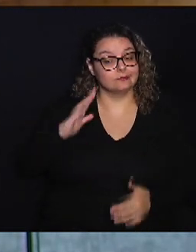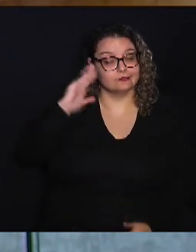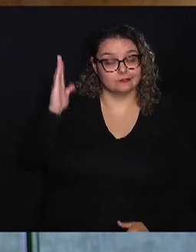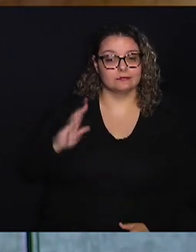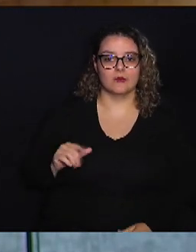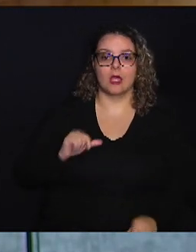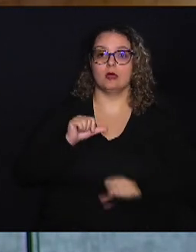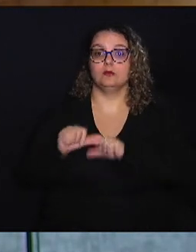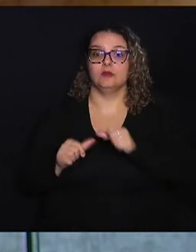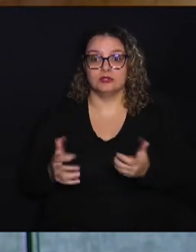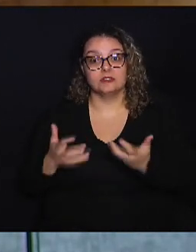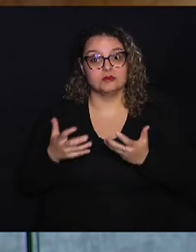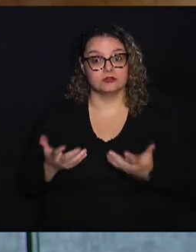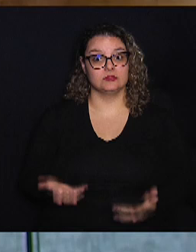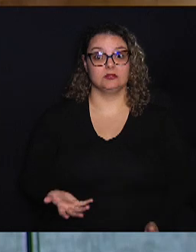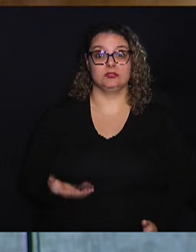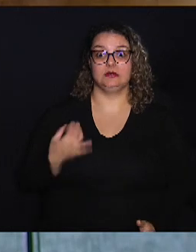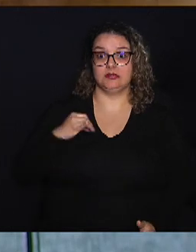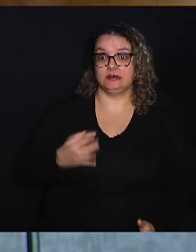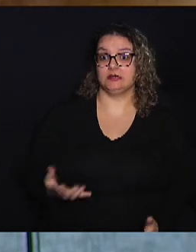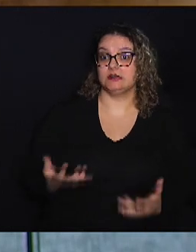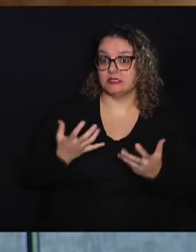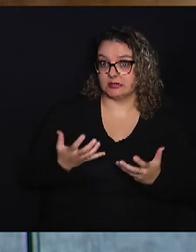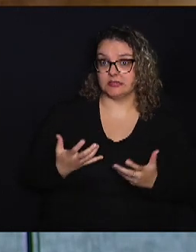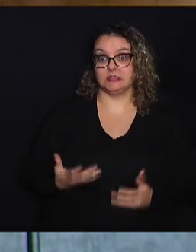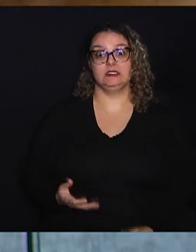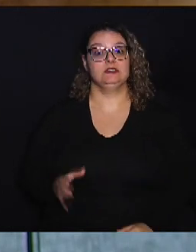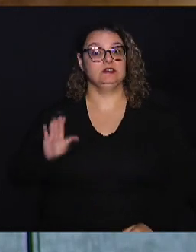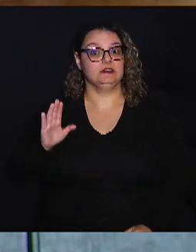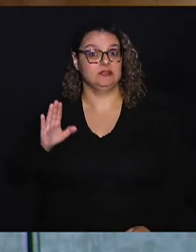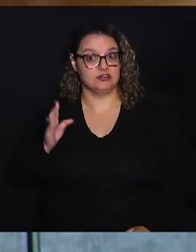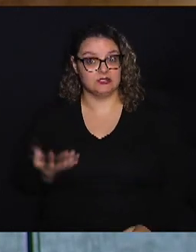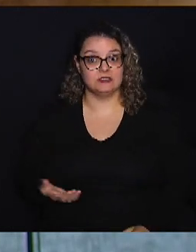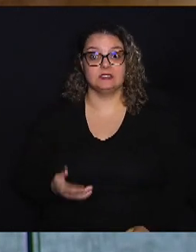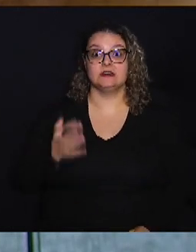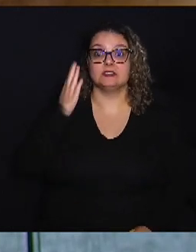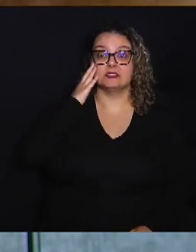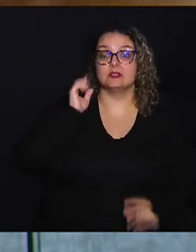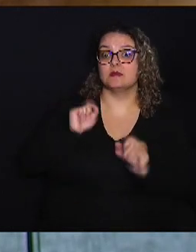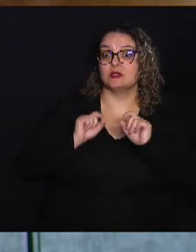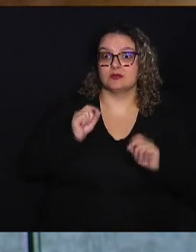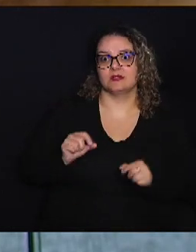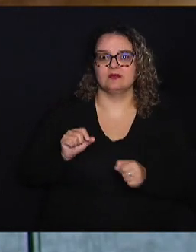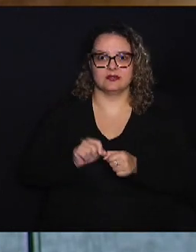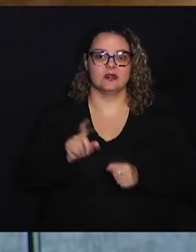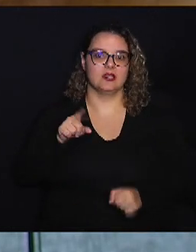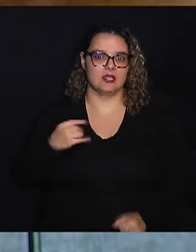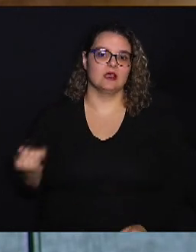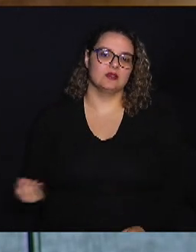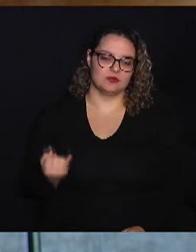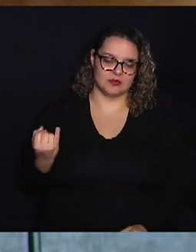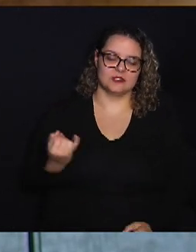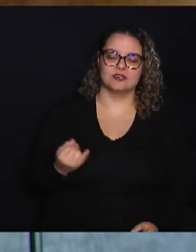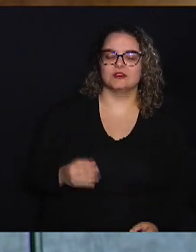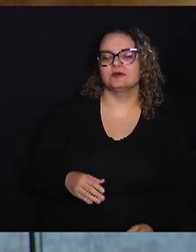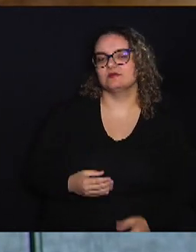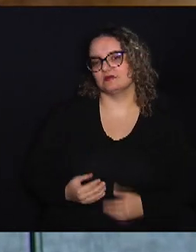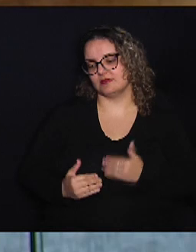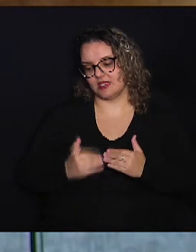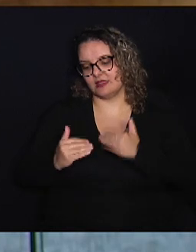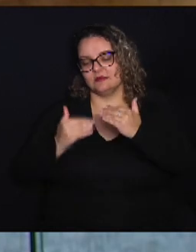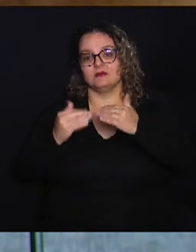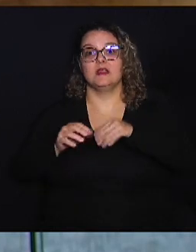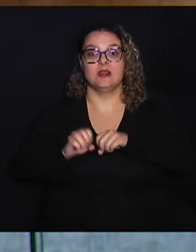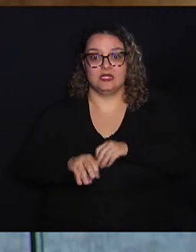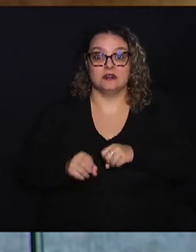aqui irem, se quiserem se candidatar a vereador, saberem o que estão indo fazer. E é isso, é fundamental para a formação, é o que eu falo, né?